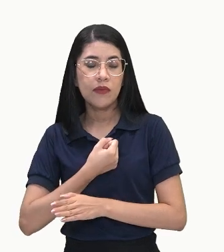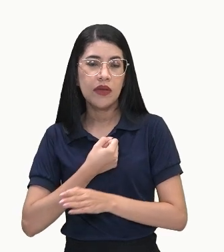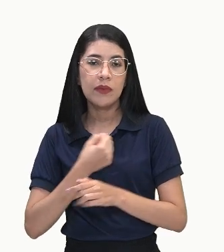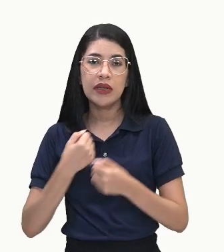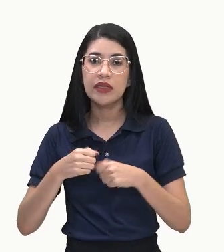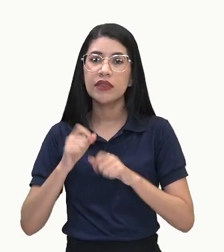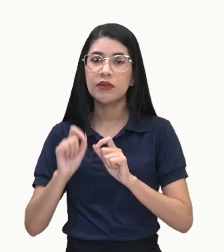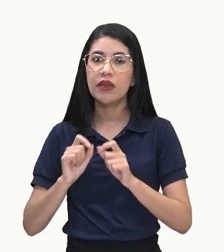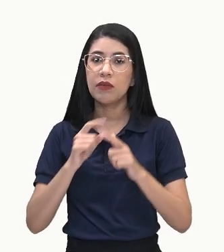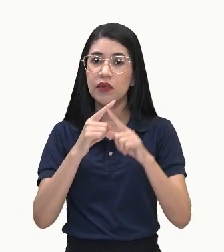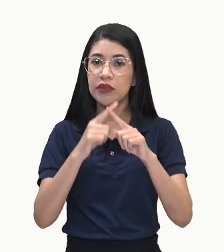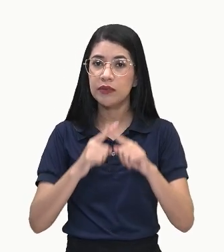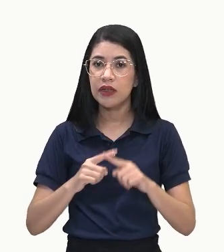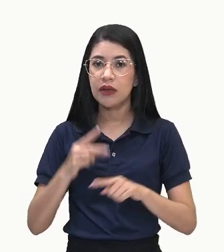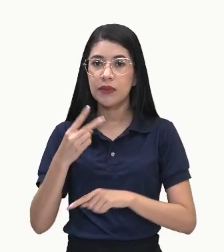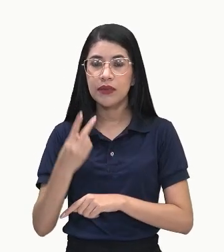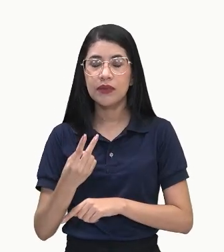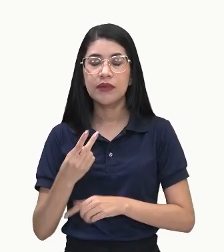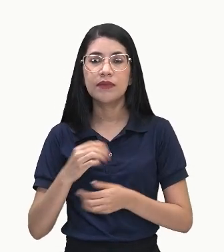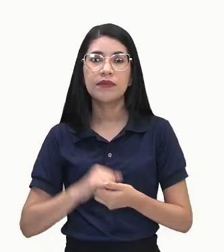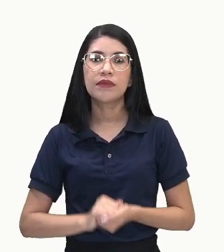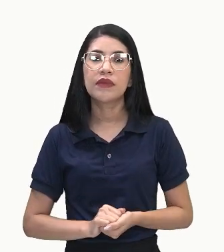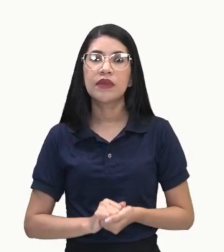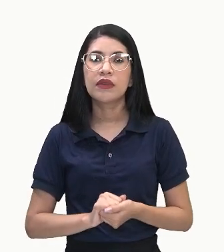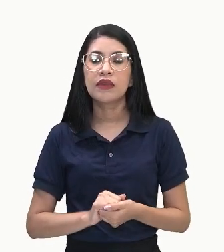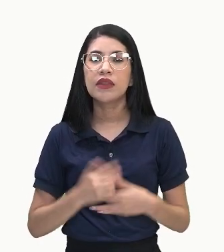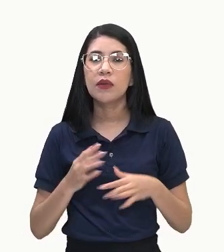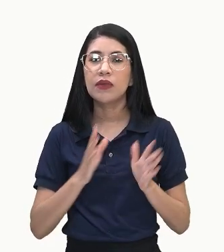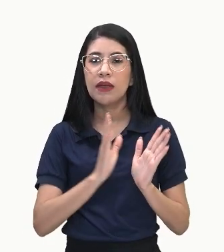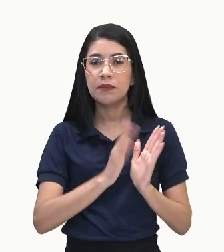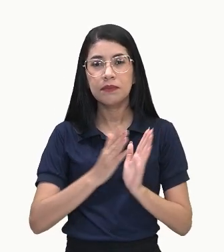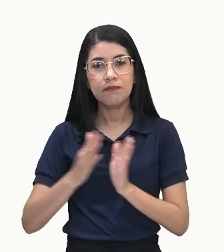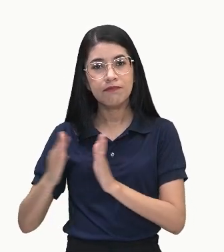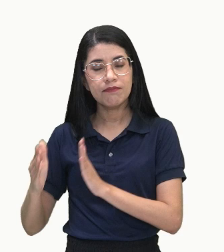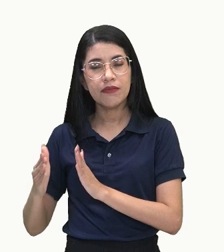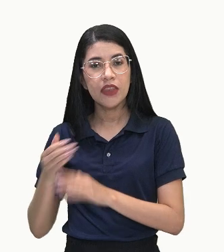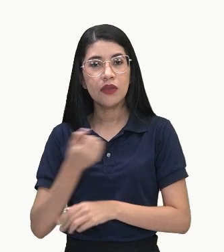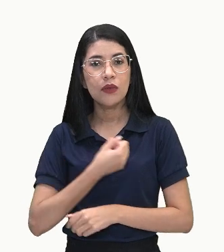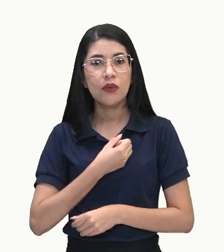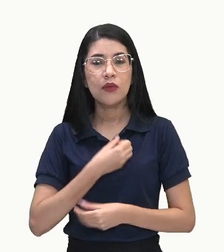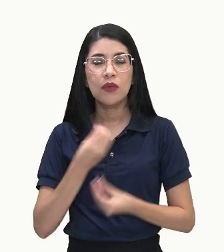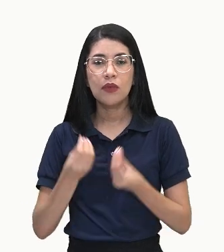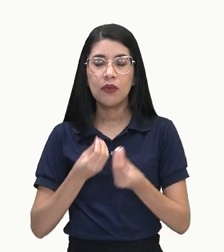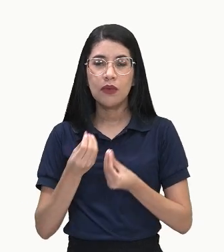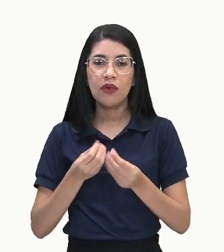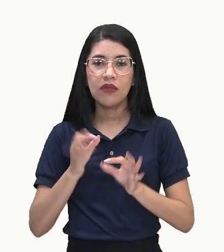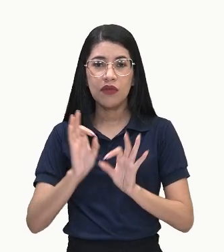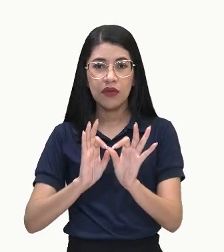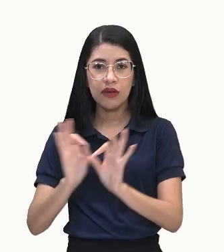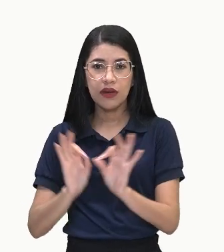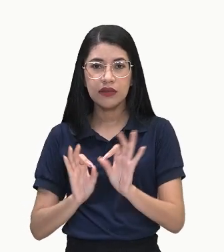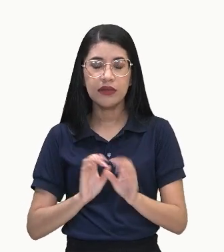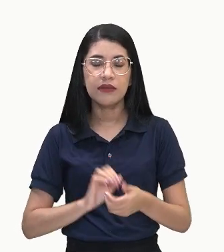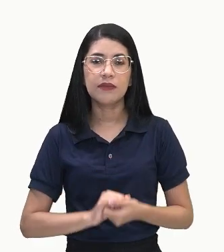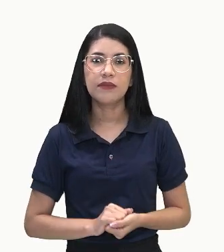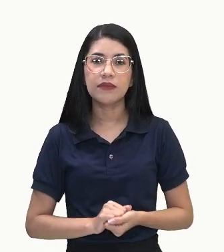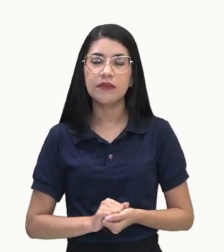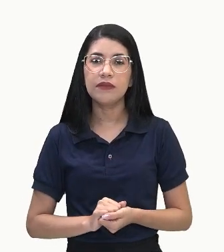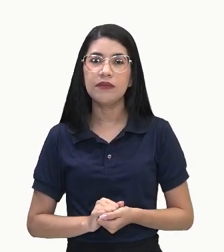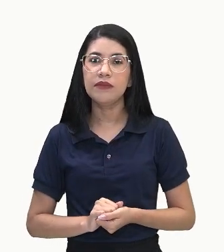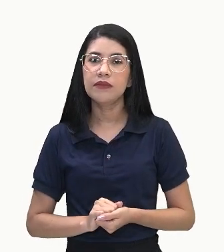Sempre multiplicar por 2. Então imagina que a minha sequência agora, eu tenho aqui uma PG. Aí eu